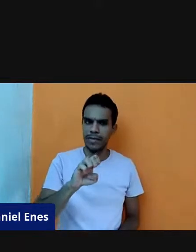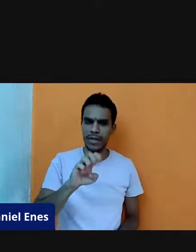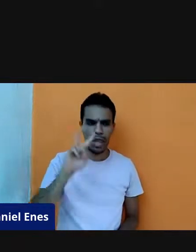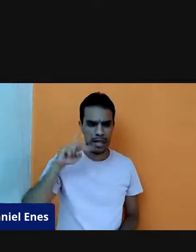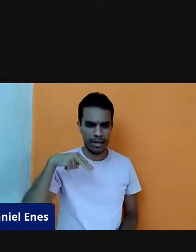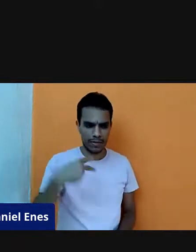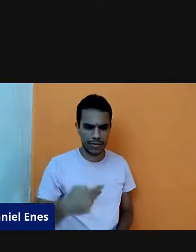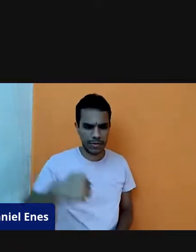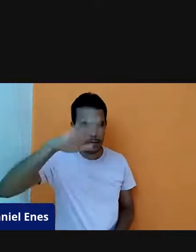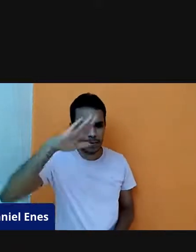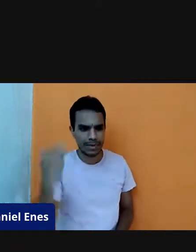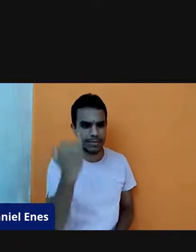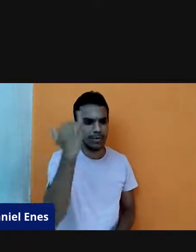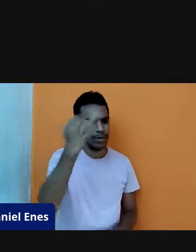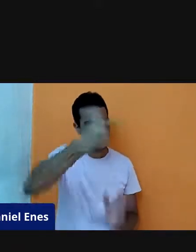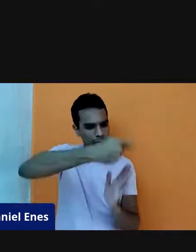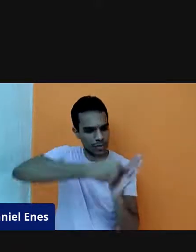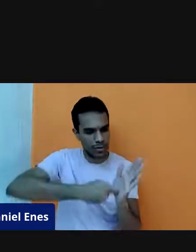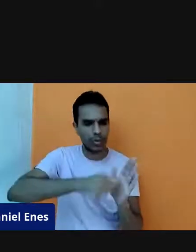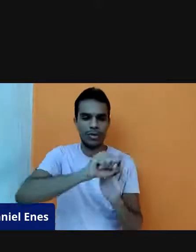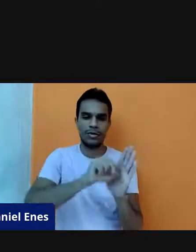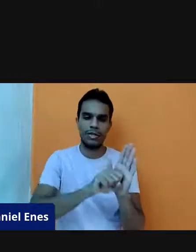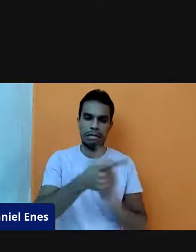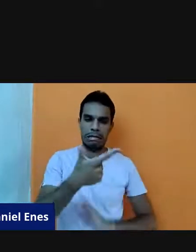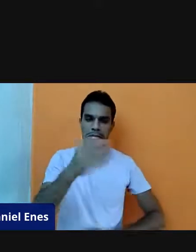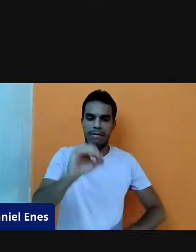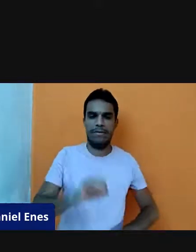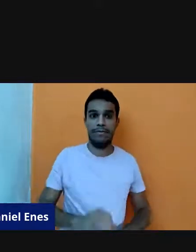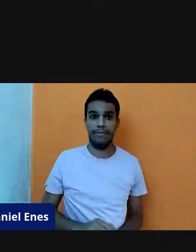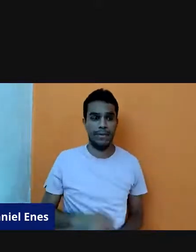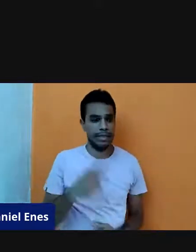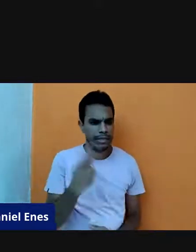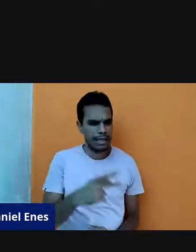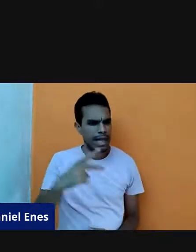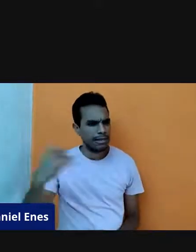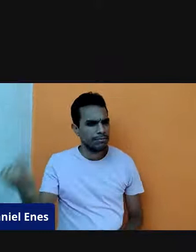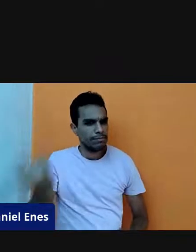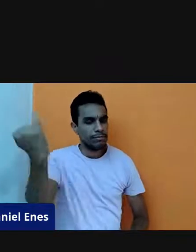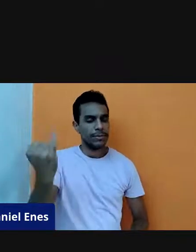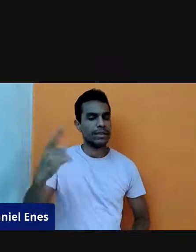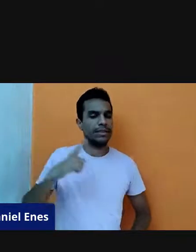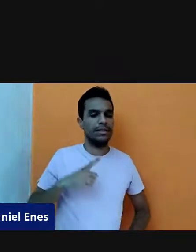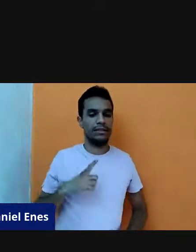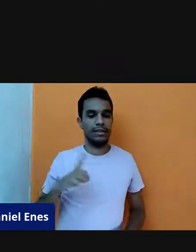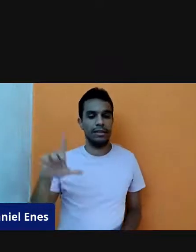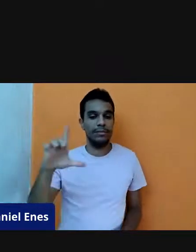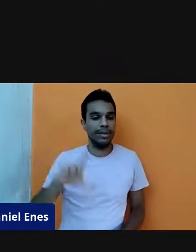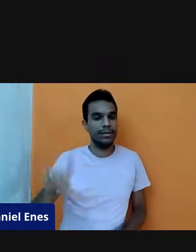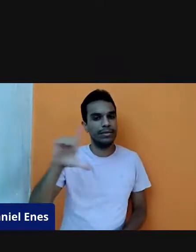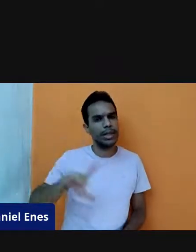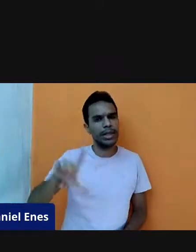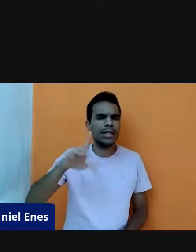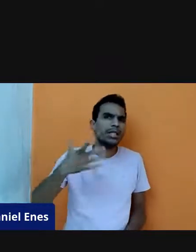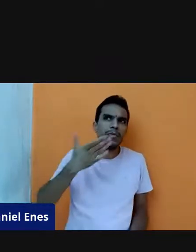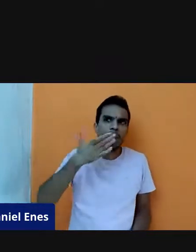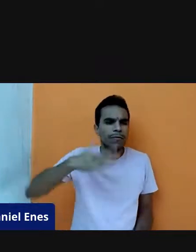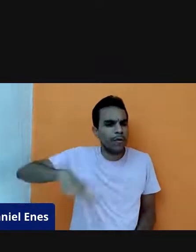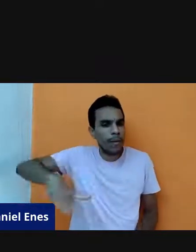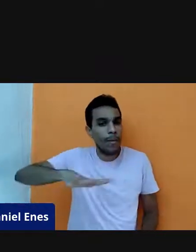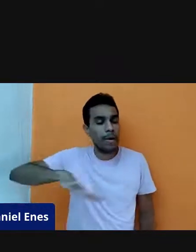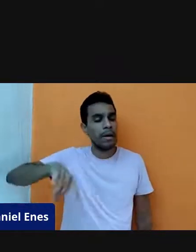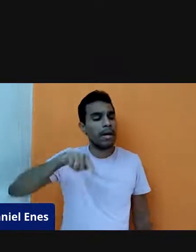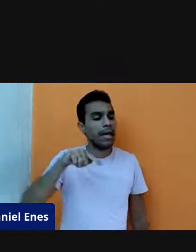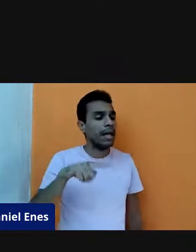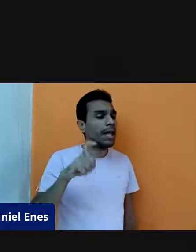XX. Além disso, né, dessa importância que ela tem para a literatura de uma forma geral, ela também